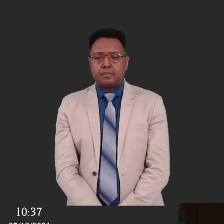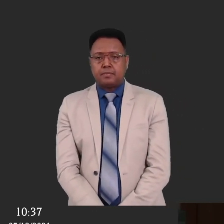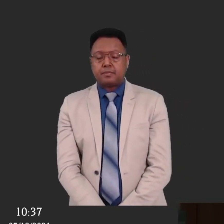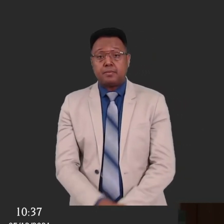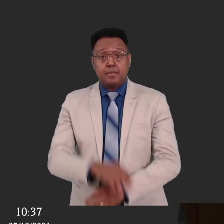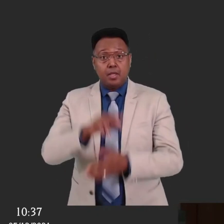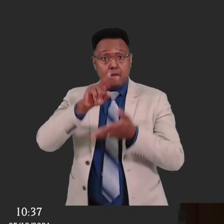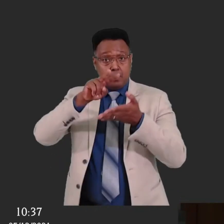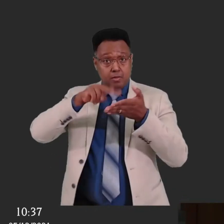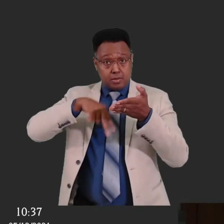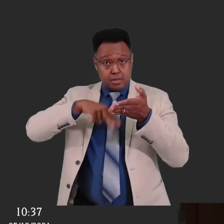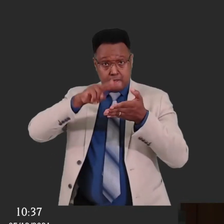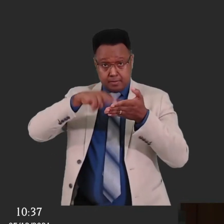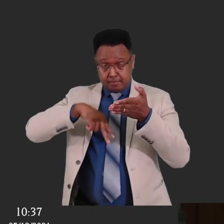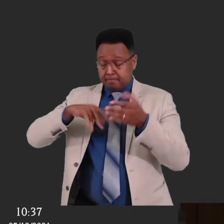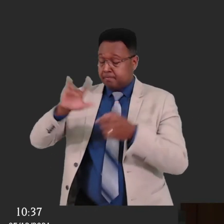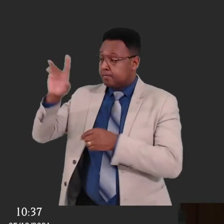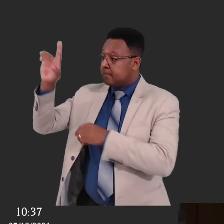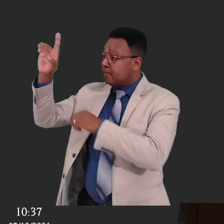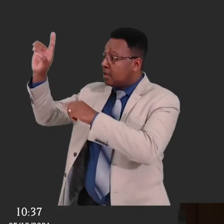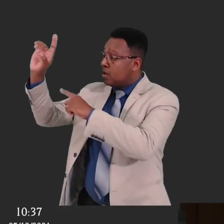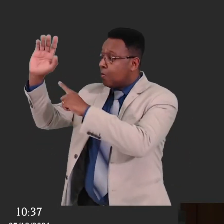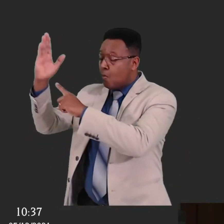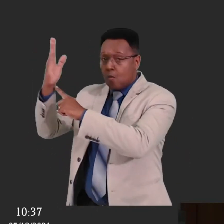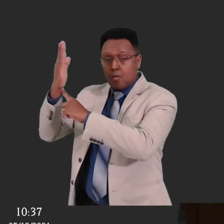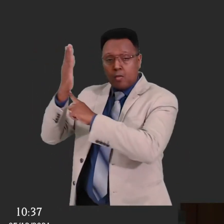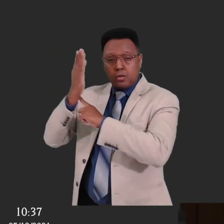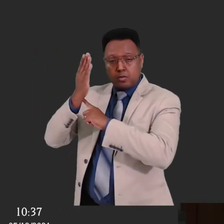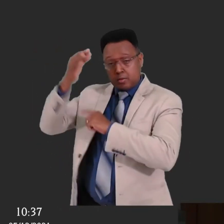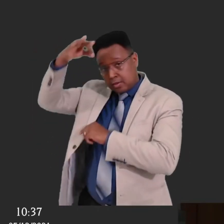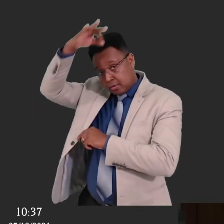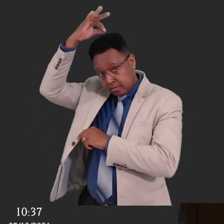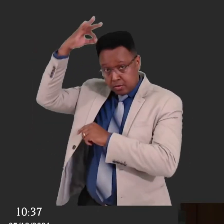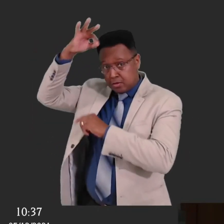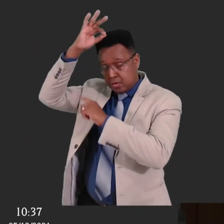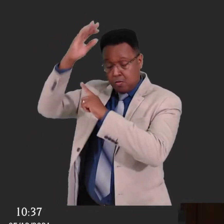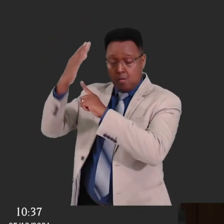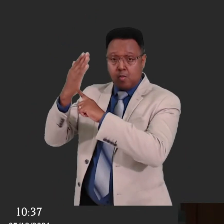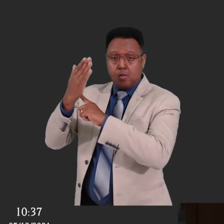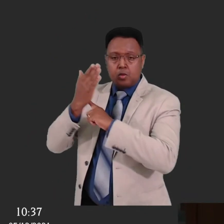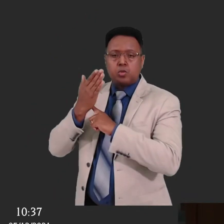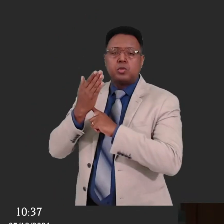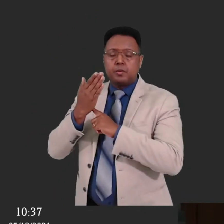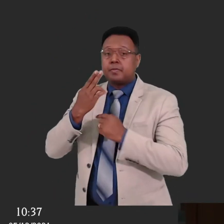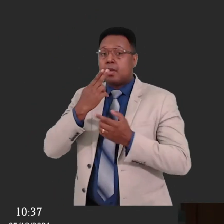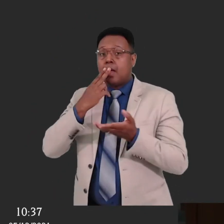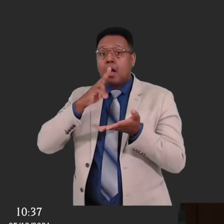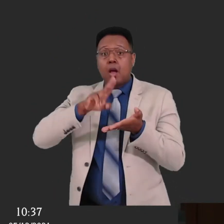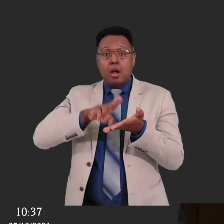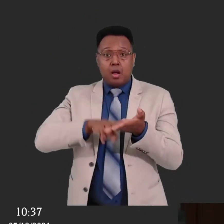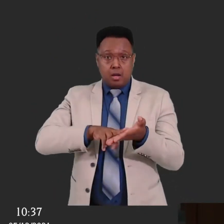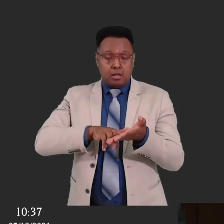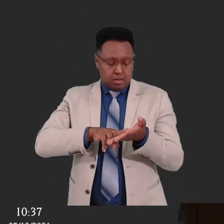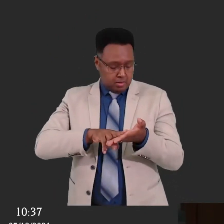Vamos ler com a ajuda de Deus e a guia do Espírito Santo o capítulo 2 da carta de Paulo